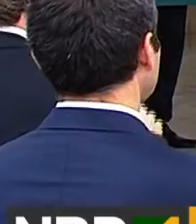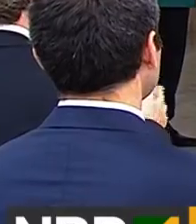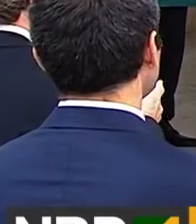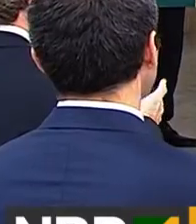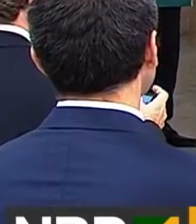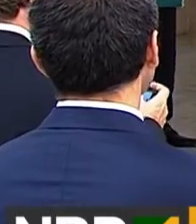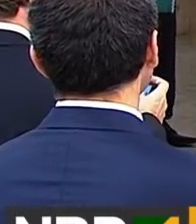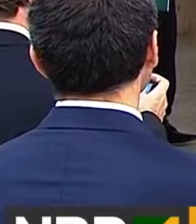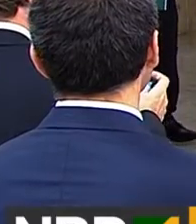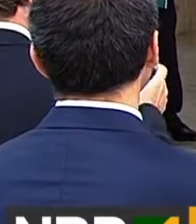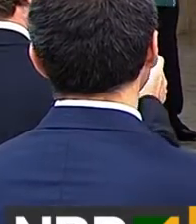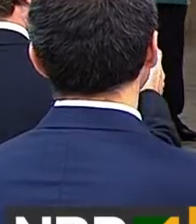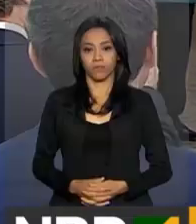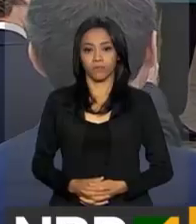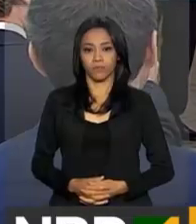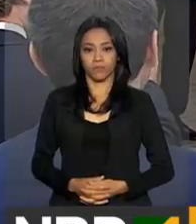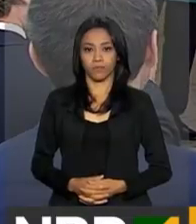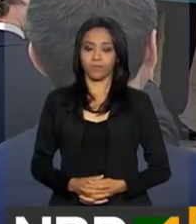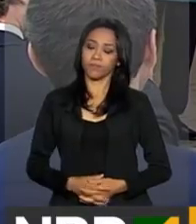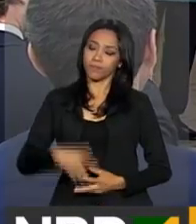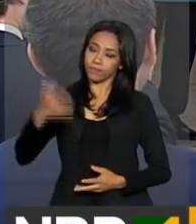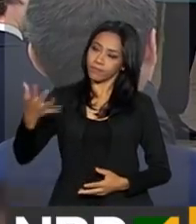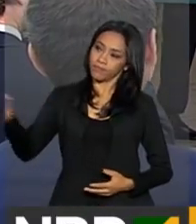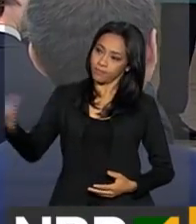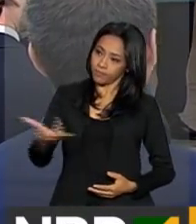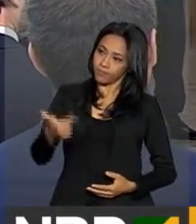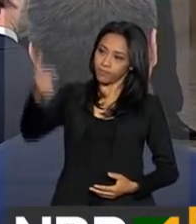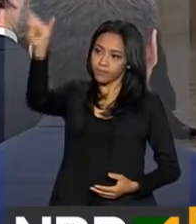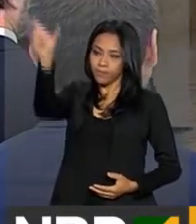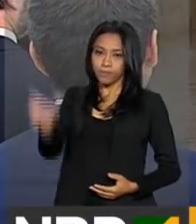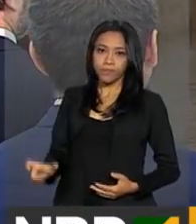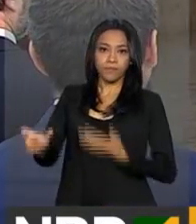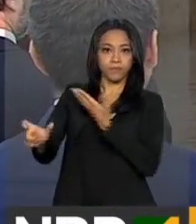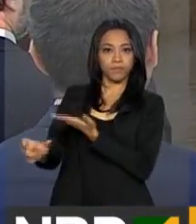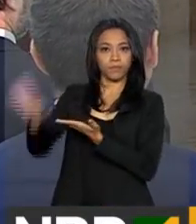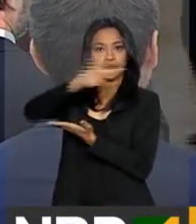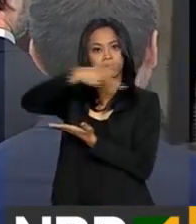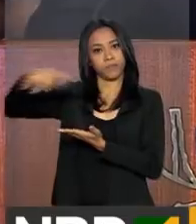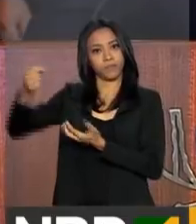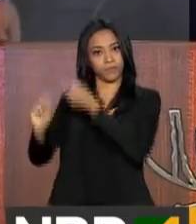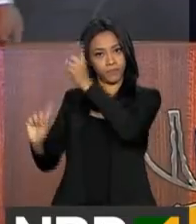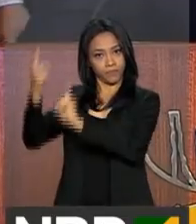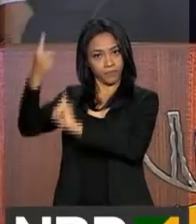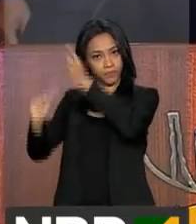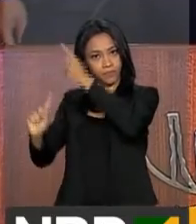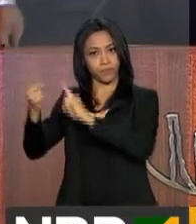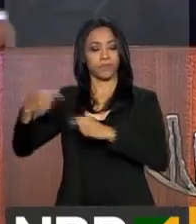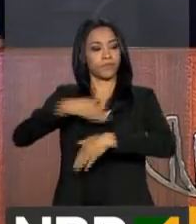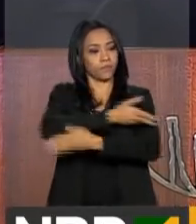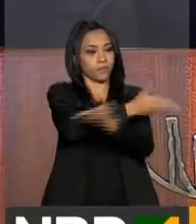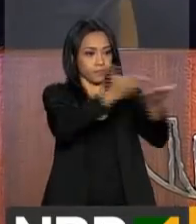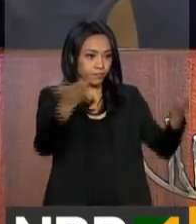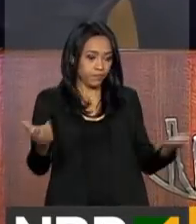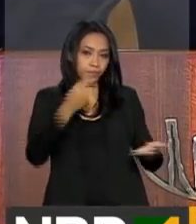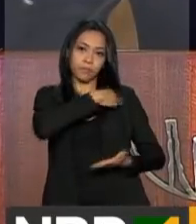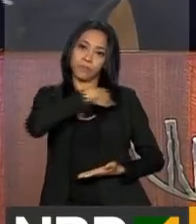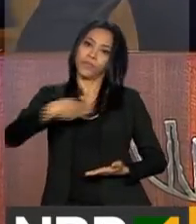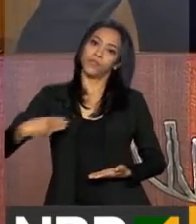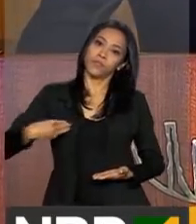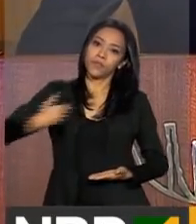imprensa. Caríssimo Sebastián Piñera, presidente da República do Chile, senhoras e senhores ministros de